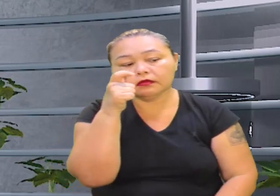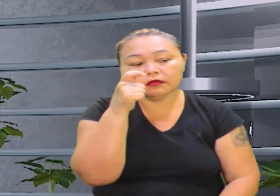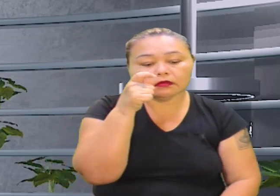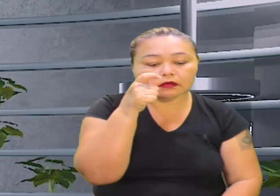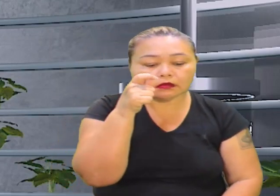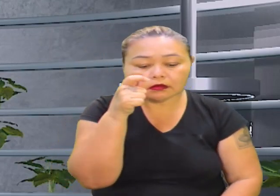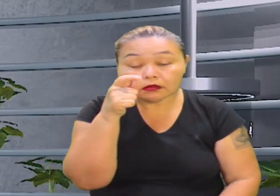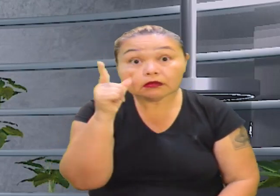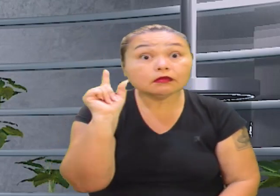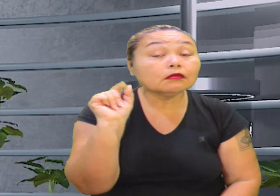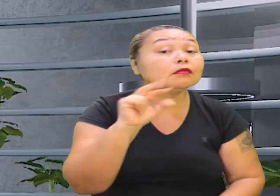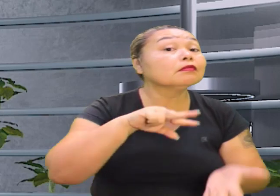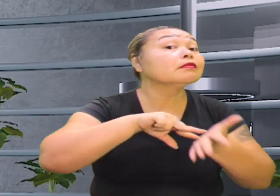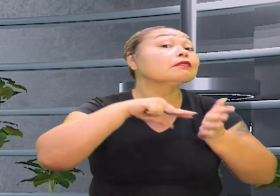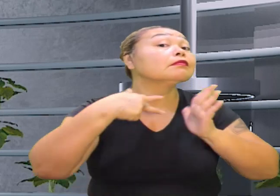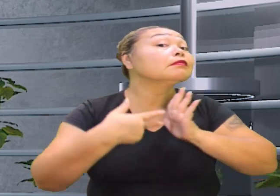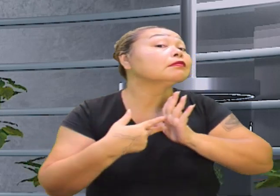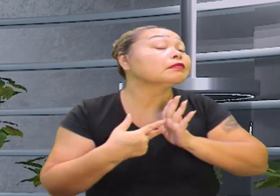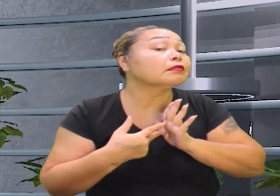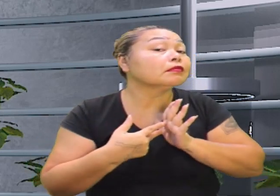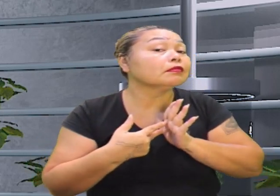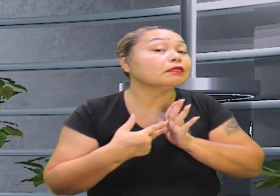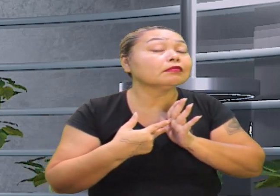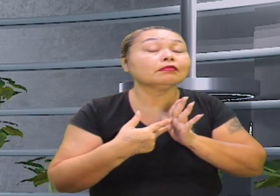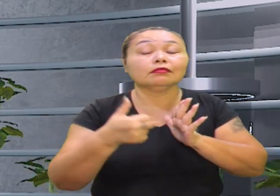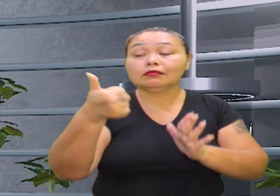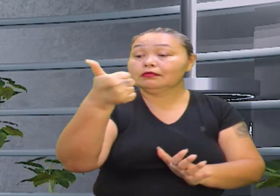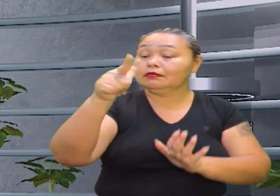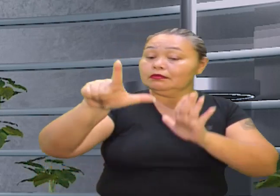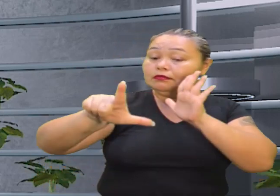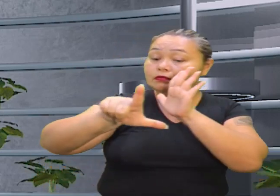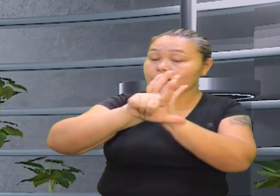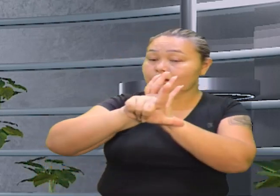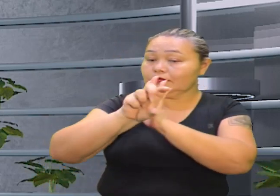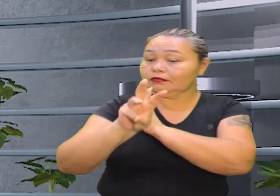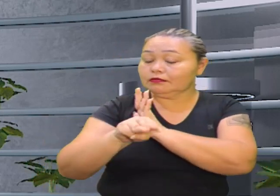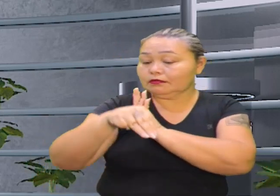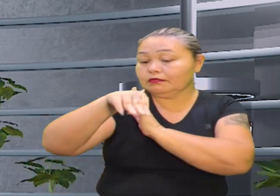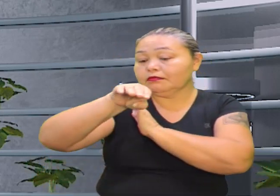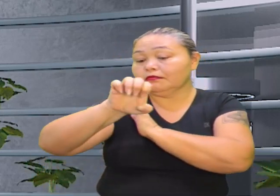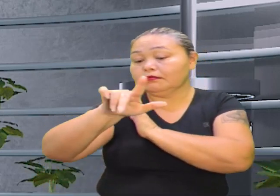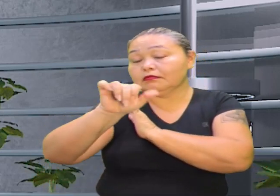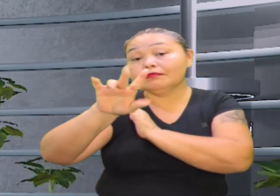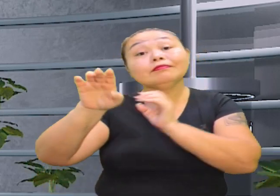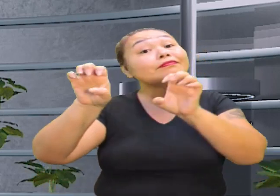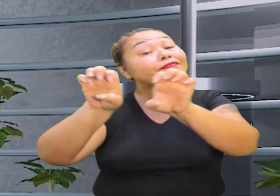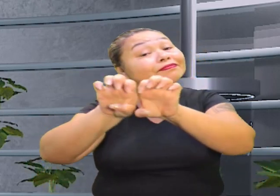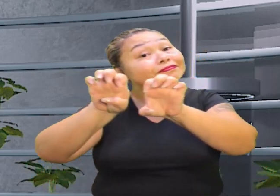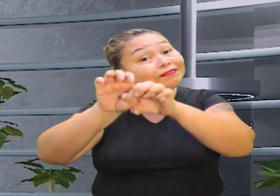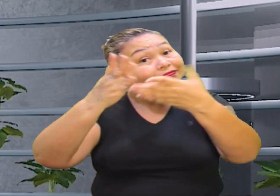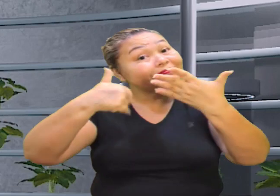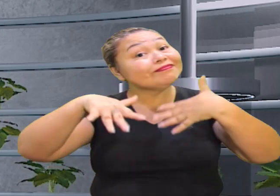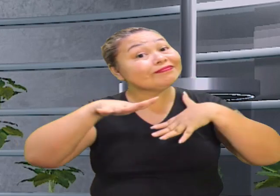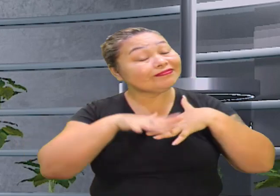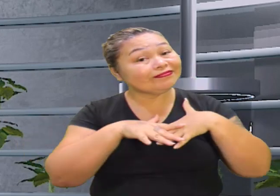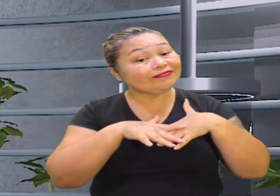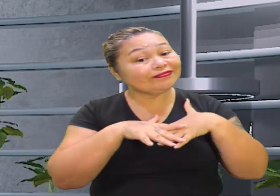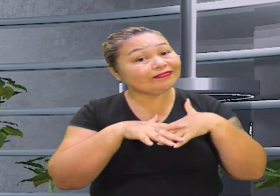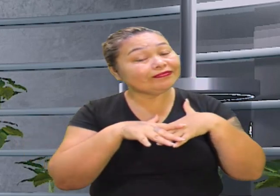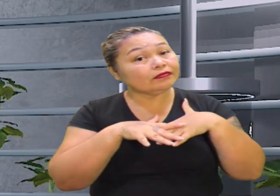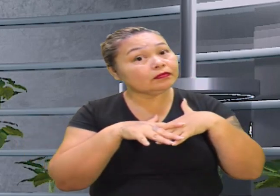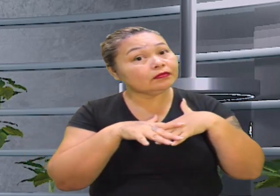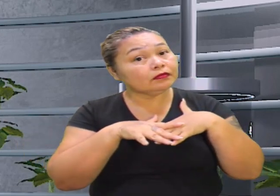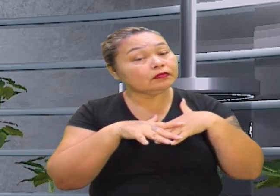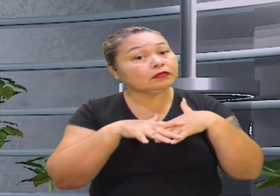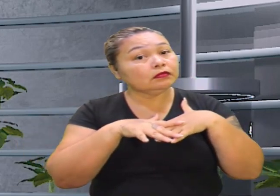O que isso quer dizer com isso? Na primeira lei de Mendel tem uma equação matemática. Então,